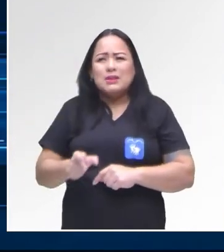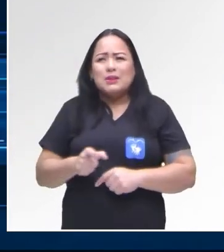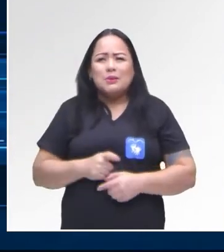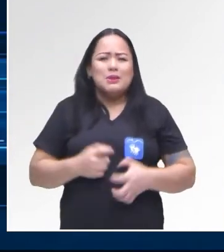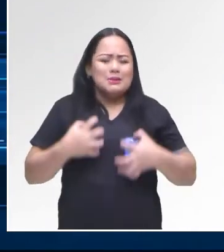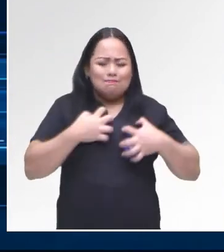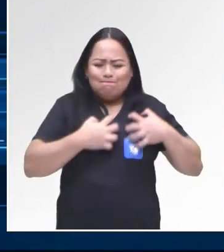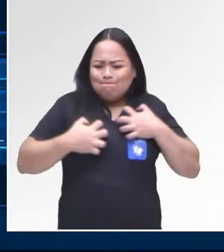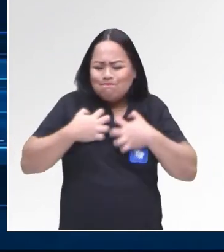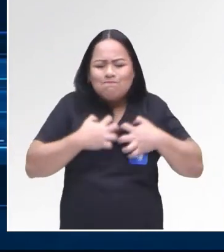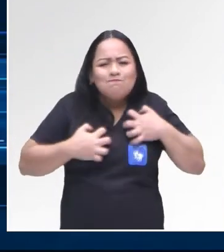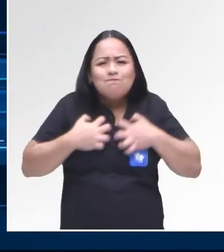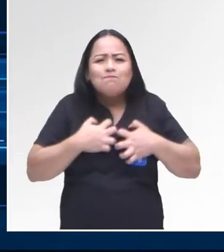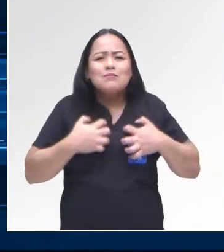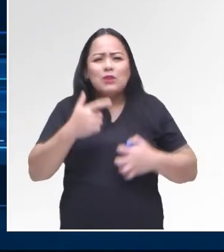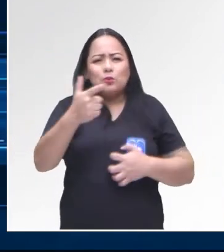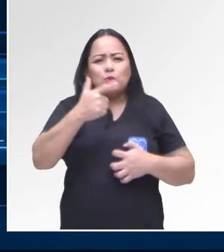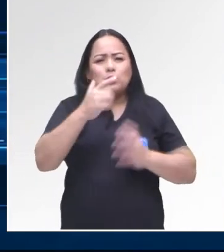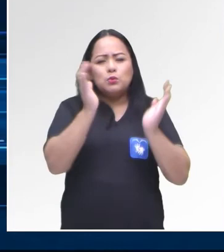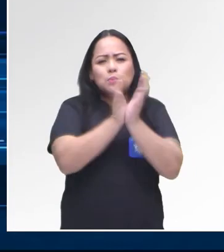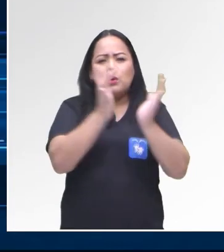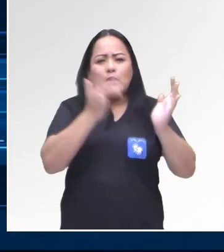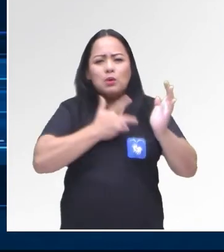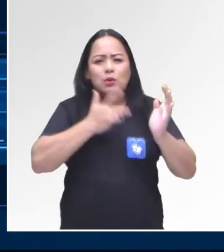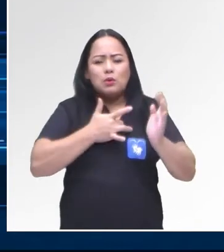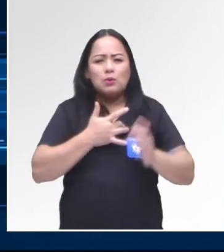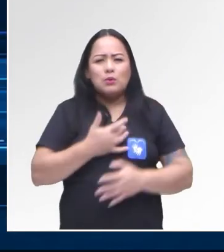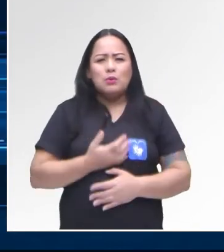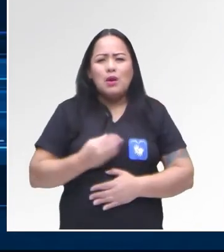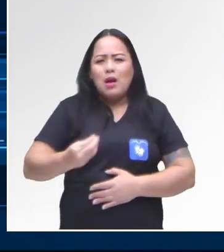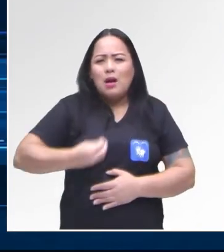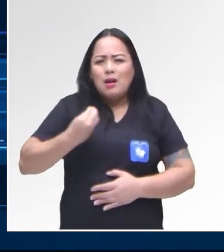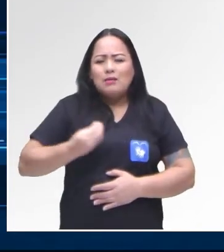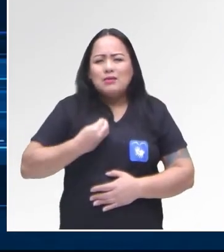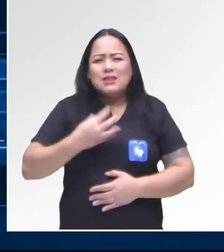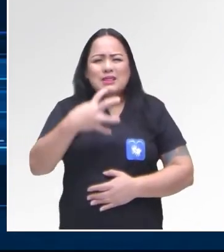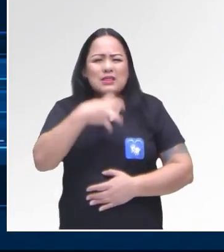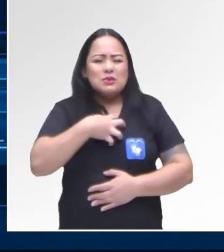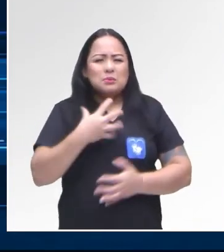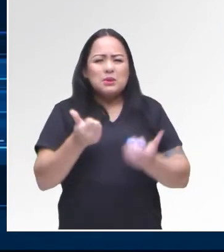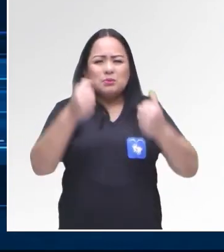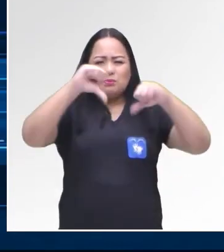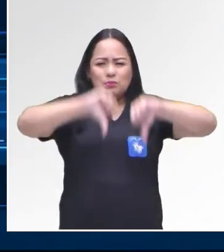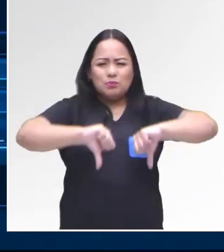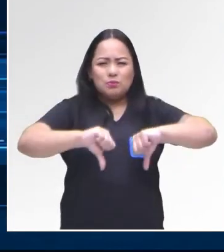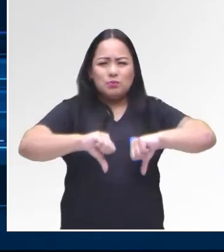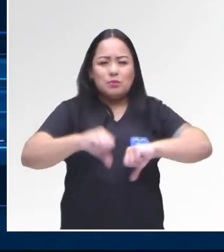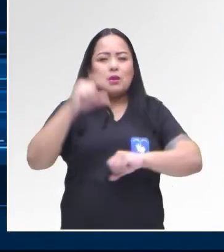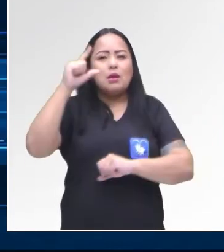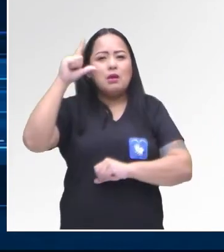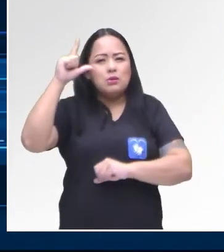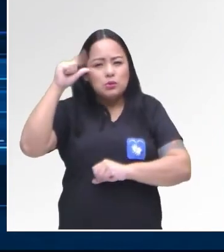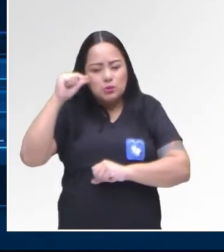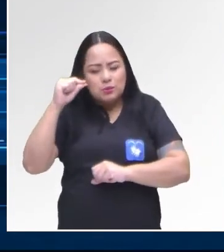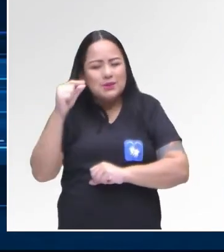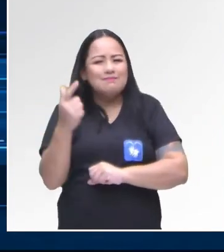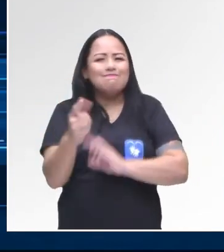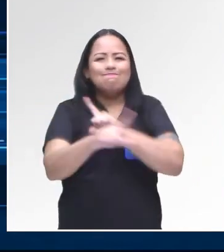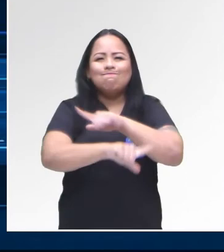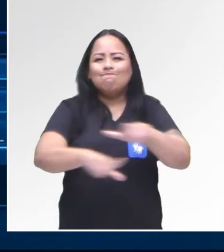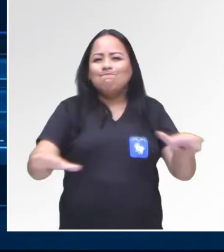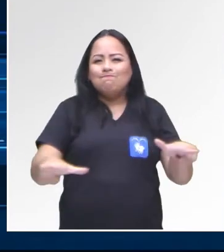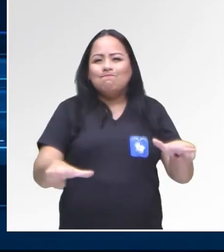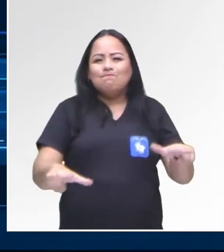segunda geração. Coitado, não é? A vida vazia de sentimento. Noite sem sono.